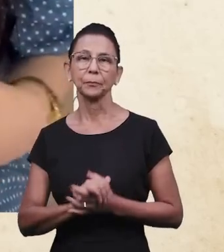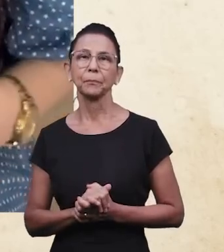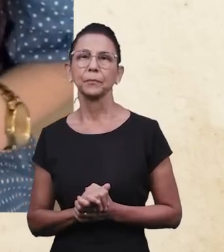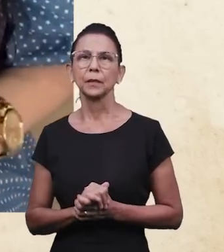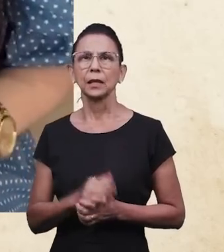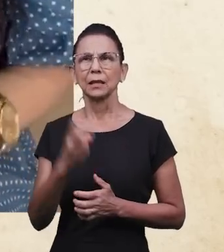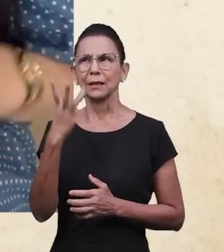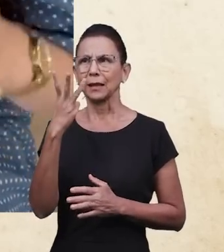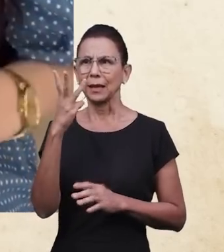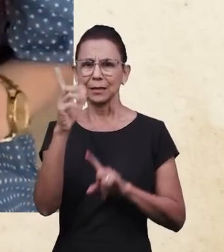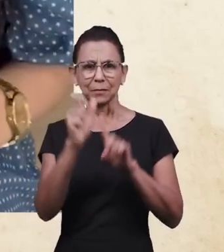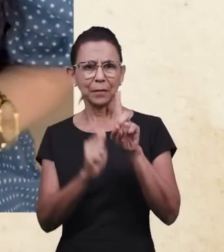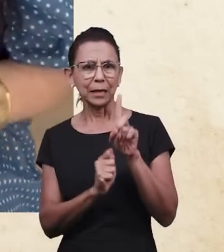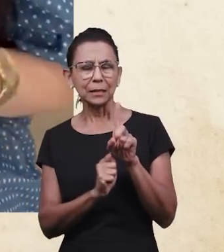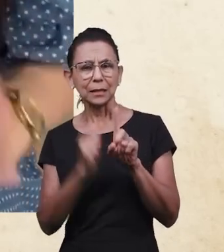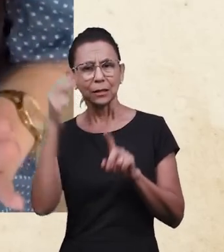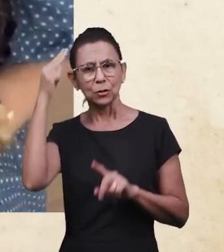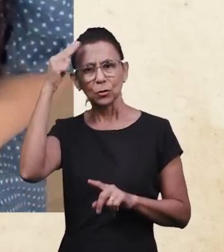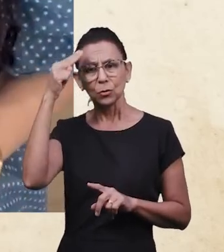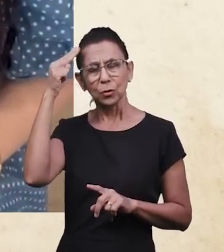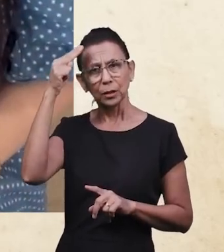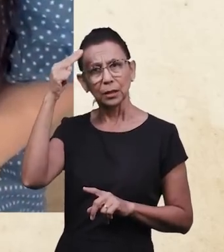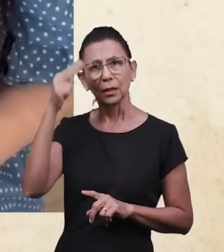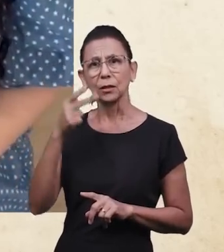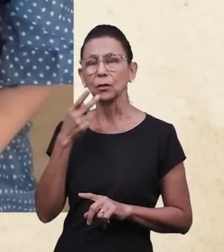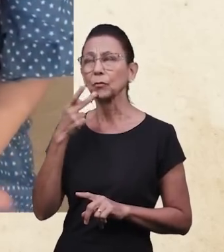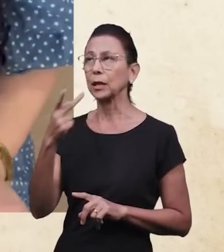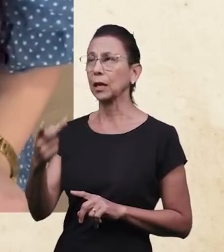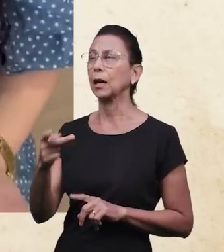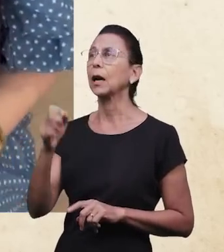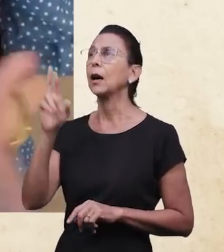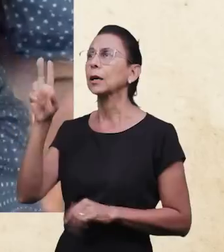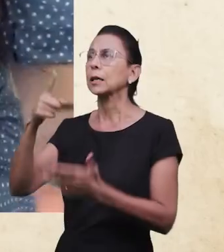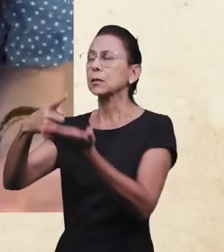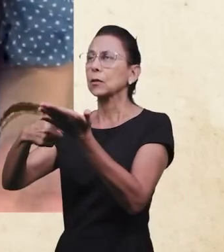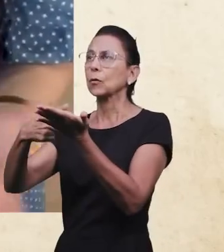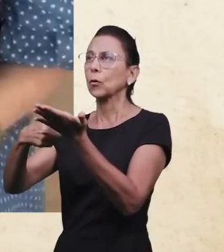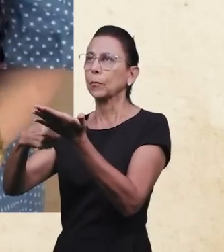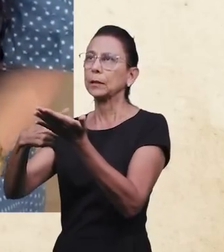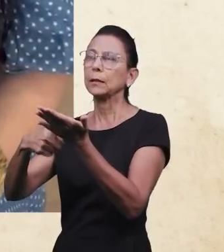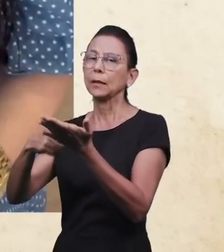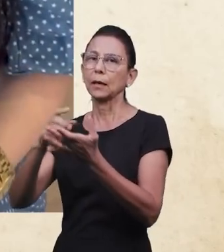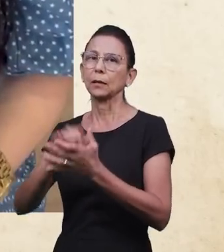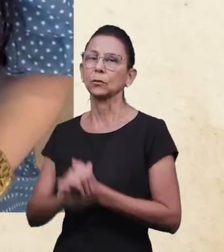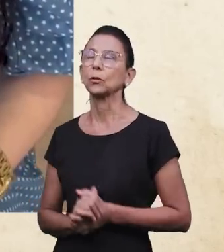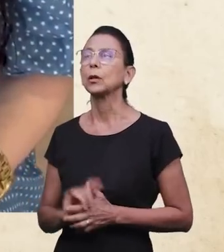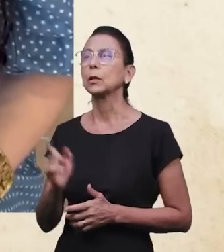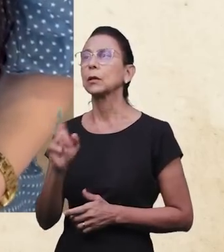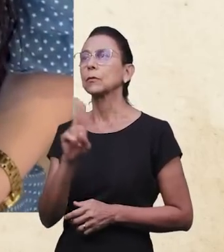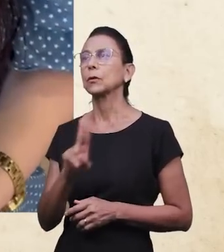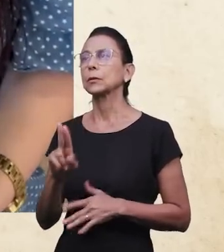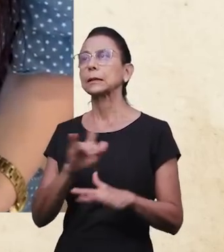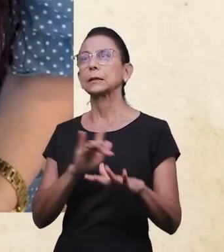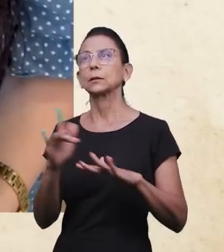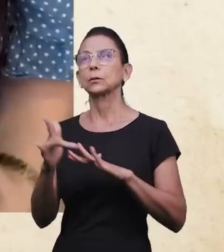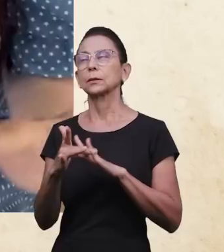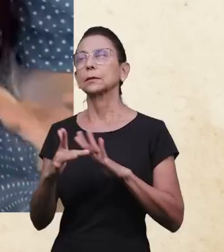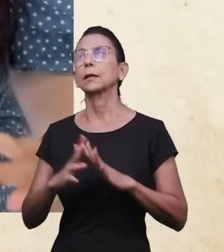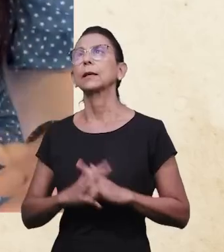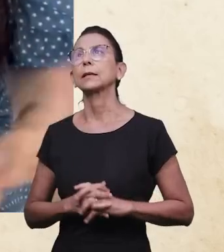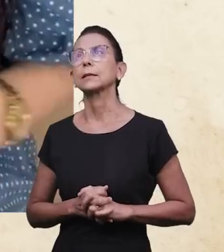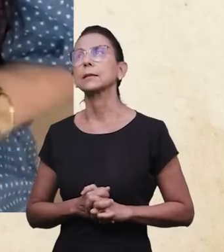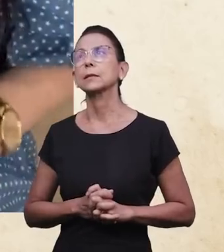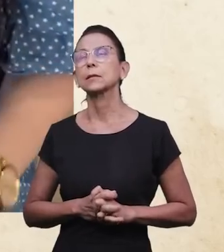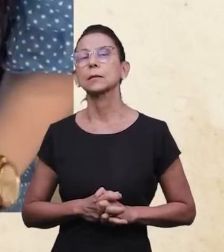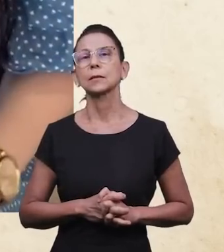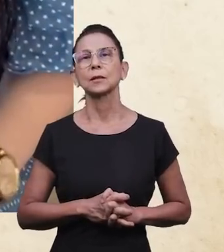refleti sobre aquilo e no sonho eu falava, então eu vou fazer esse propósito até dezembro e eu vou ficar sem utilizar as redes sociais. Então,